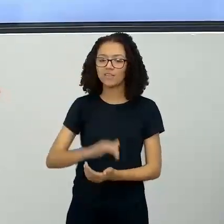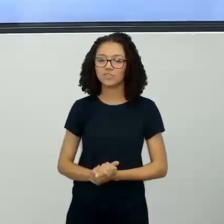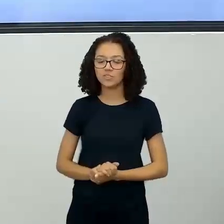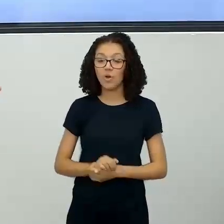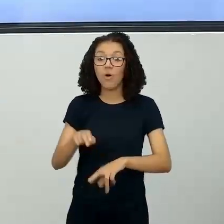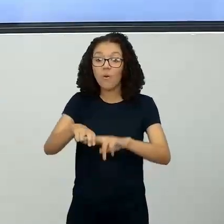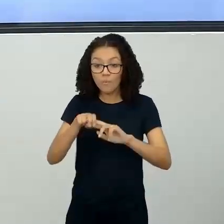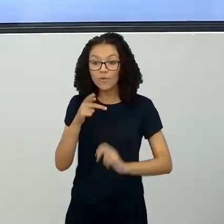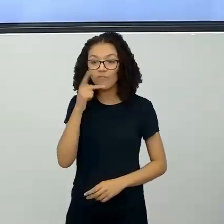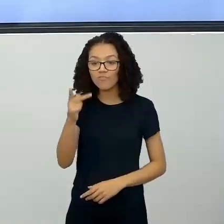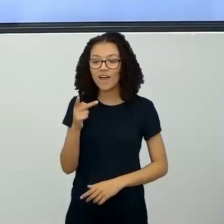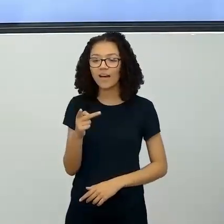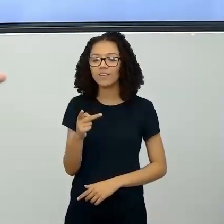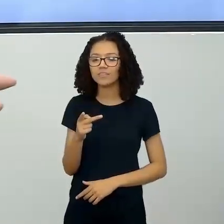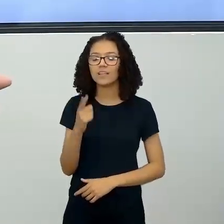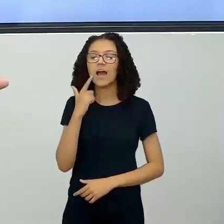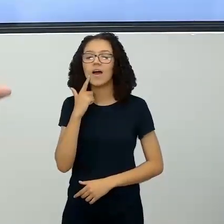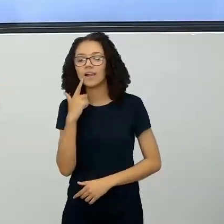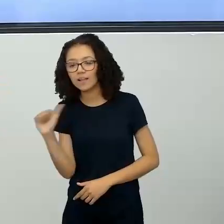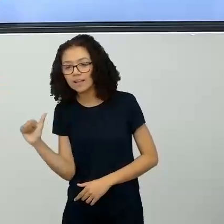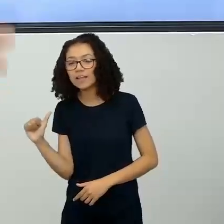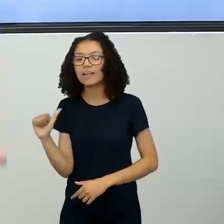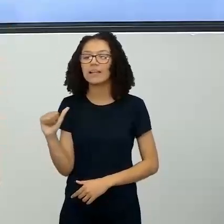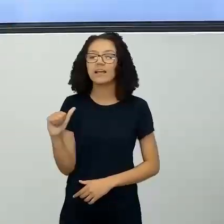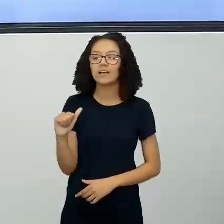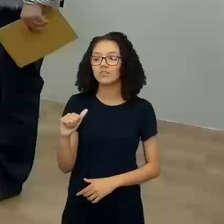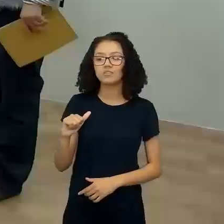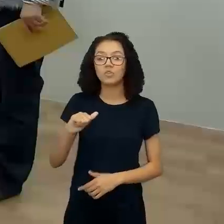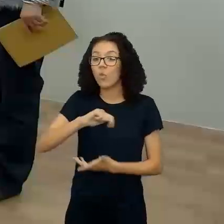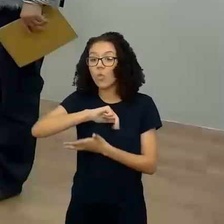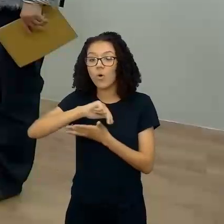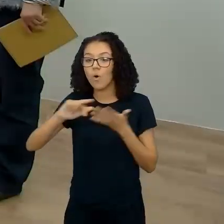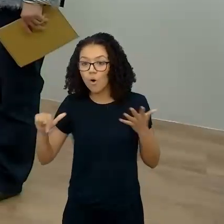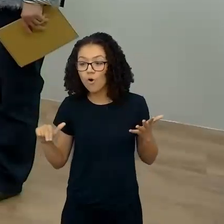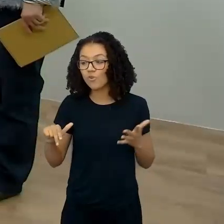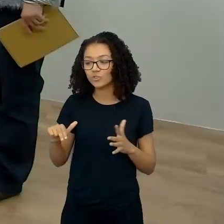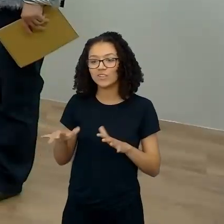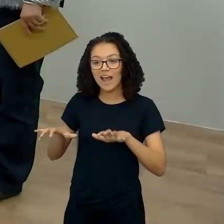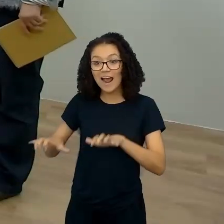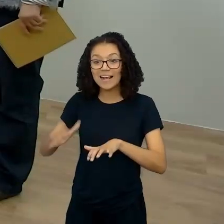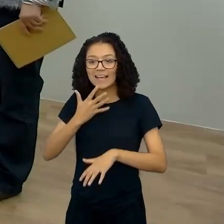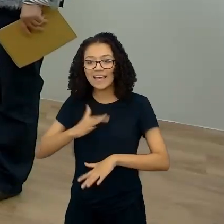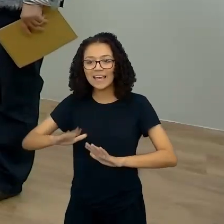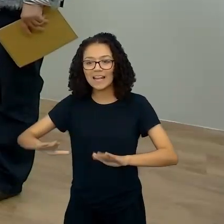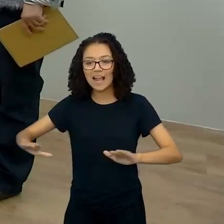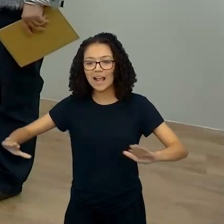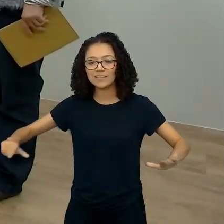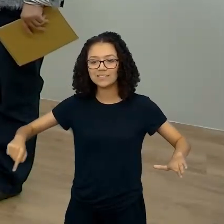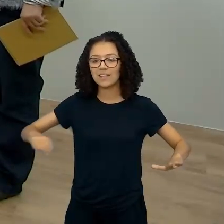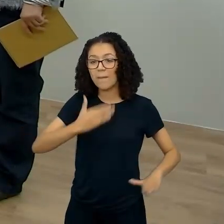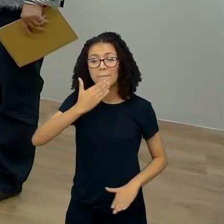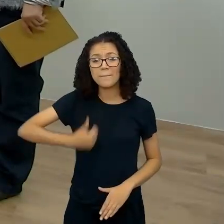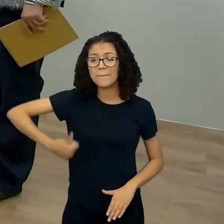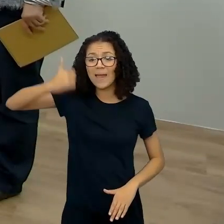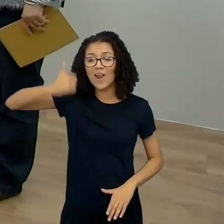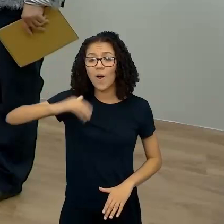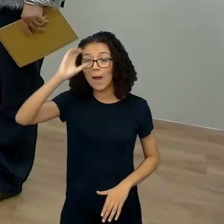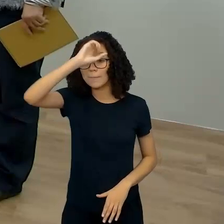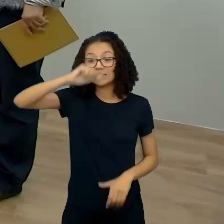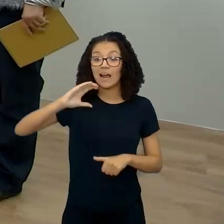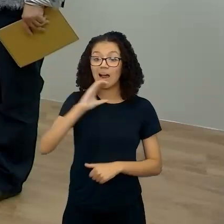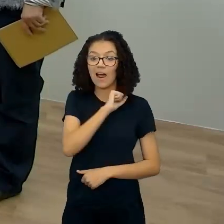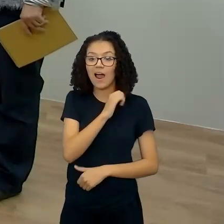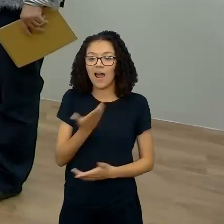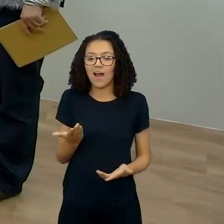da aprendizagem das línguas nessa fase da vida, né? Porque depois você tem uma plasticidade, você